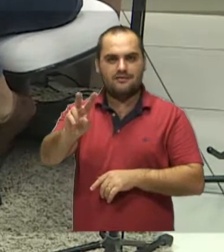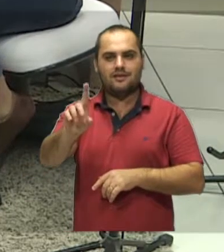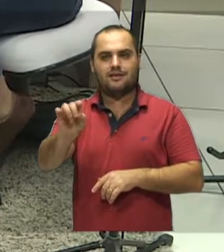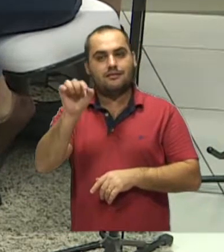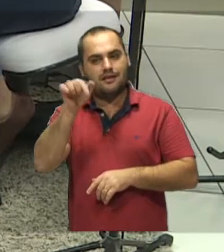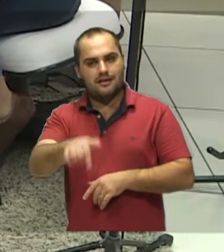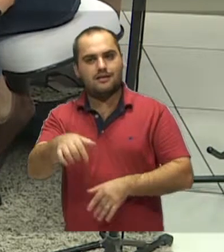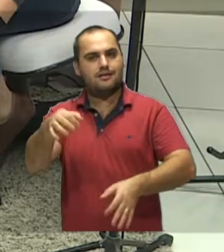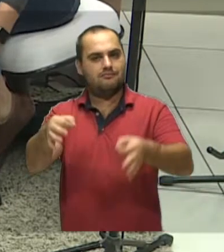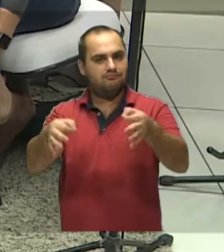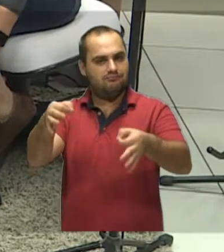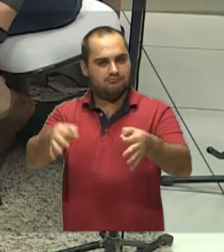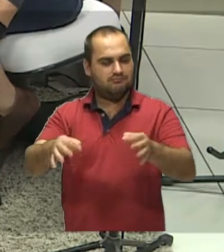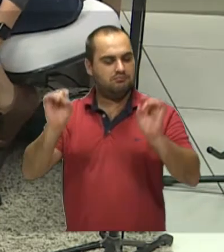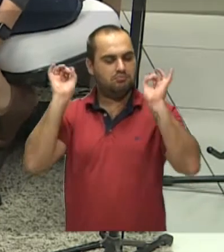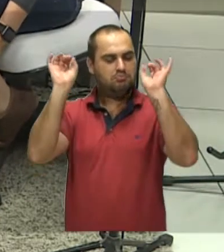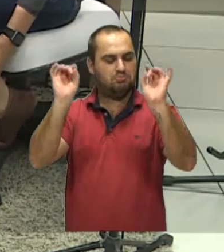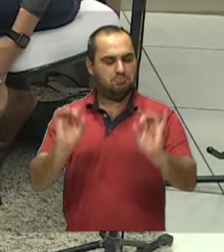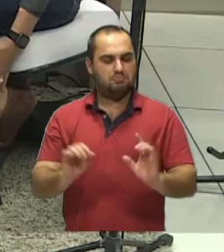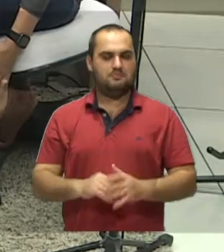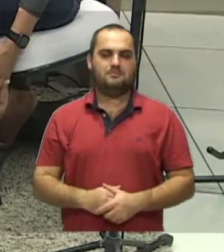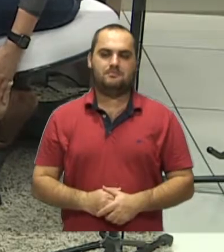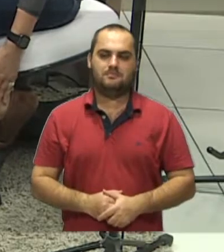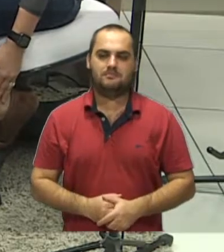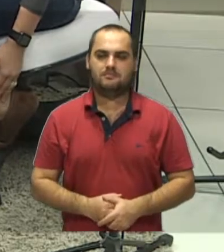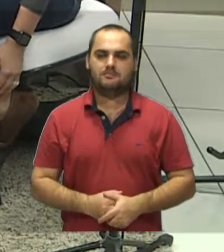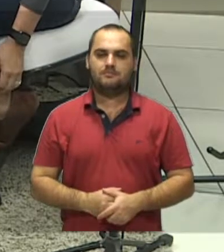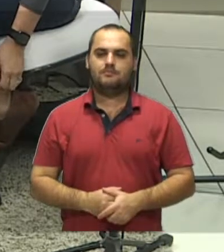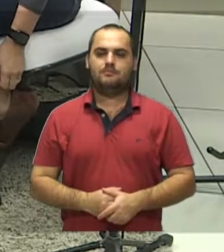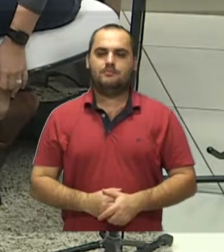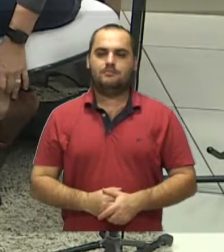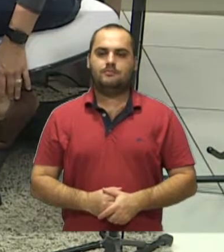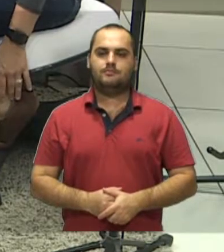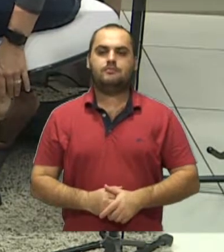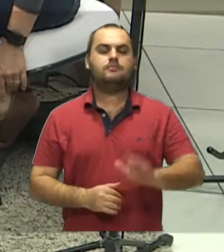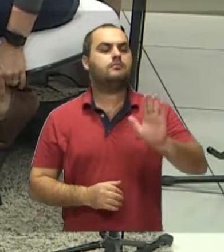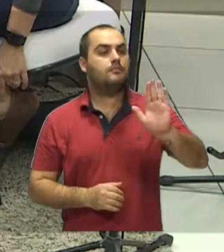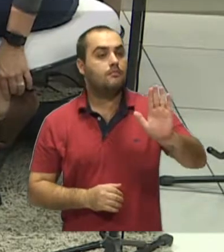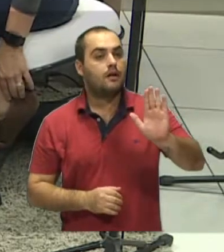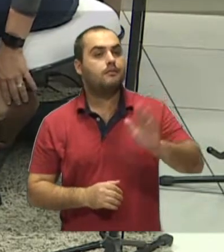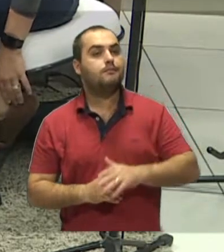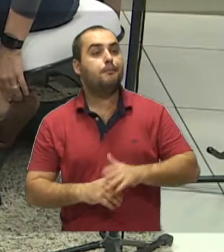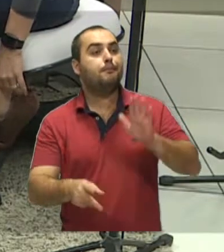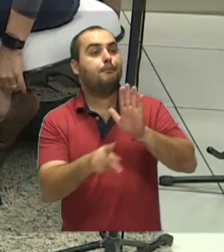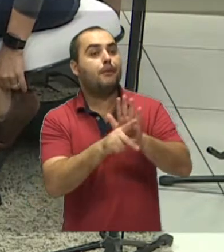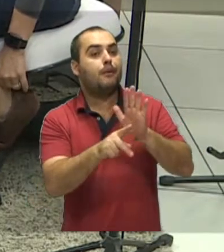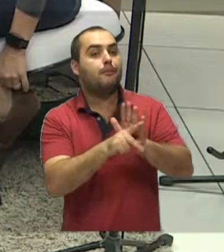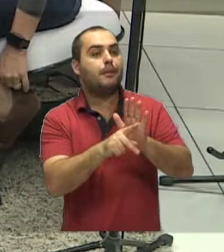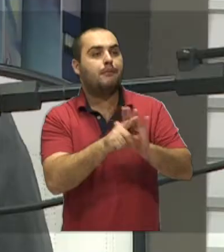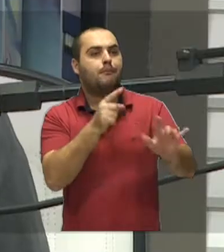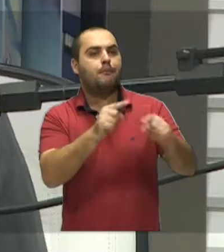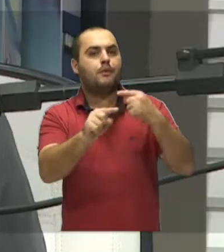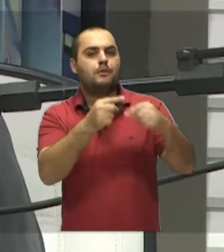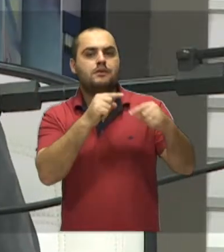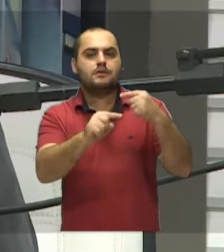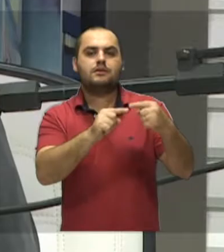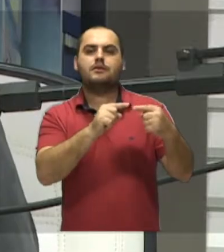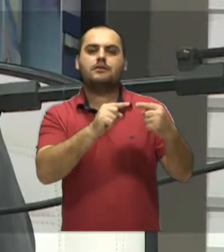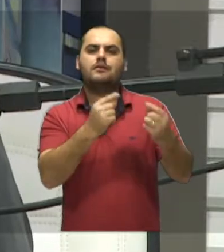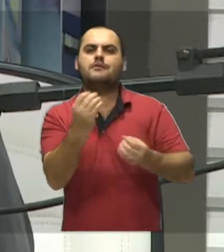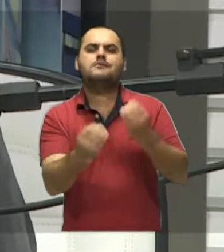que foi espetacular, né? E como é que é essa coisa de colocar o próprio ritmo, dar a própria